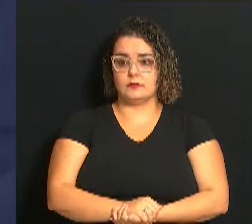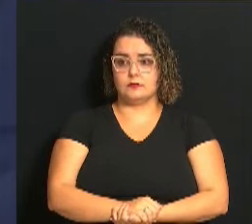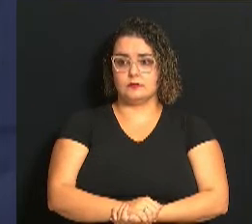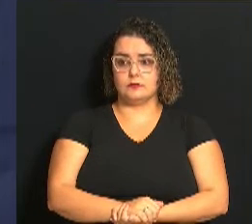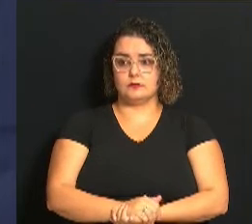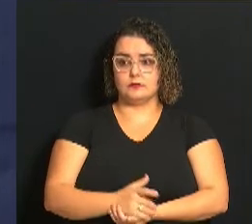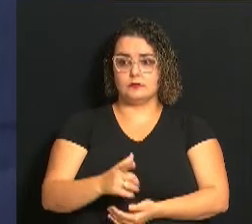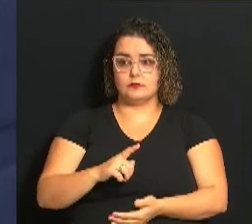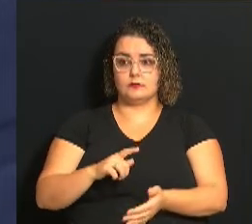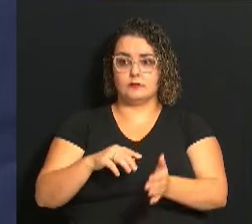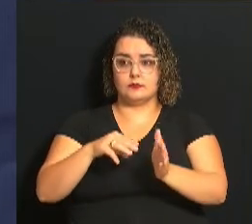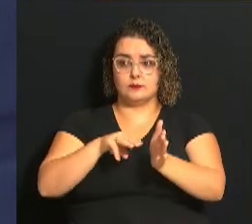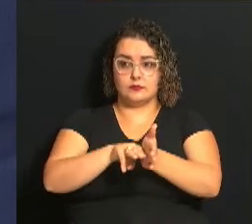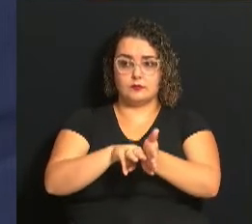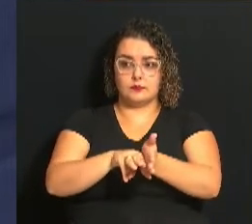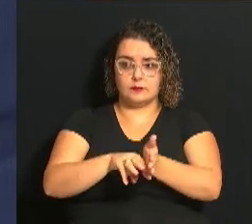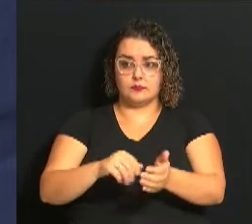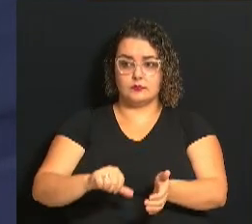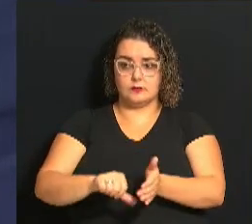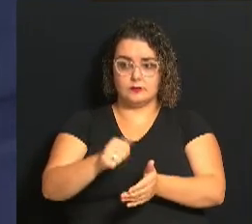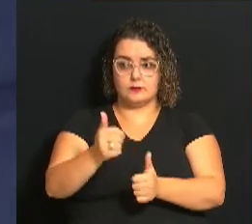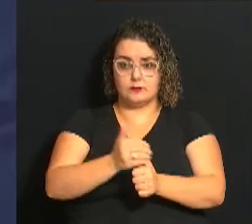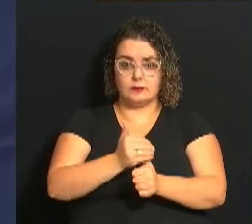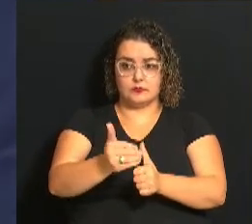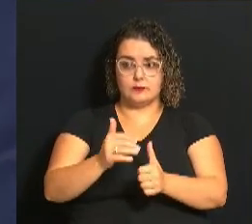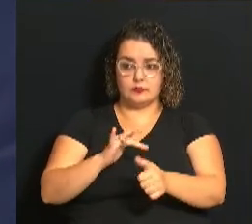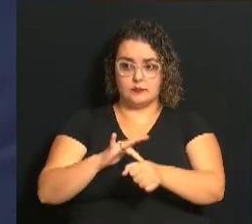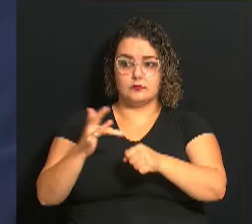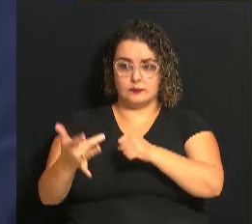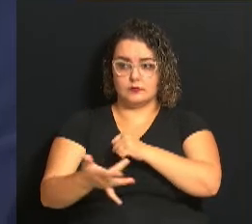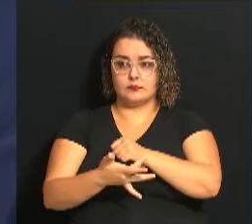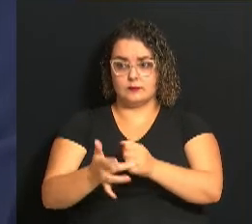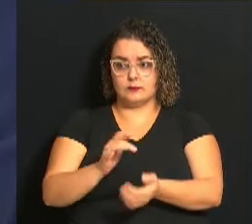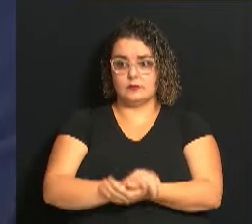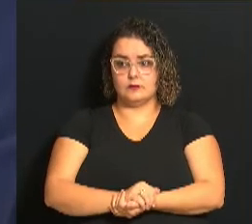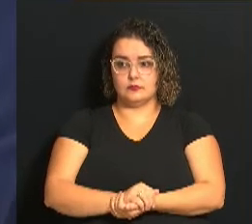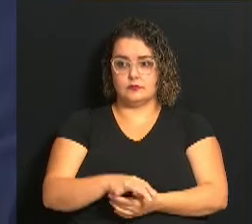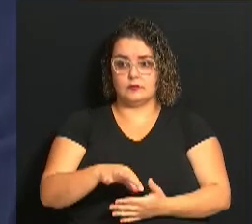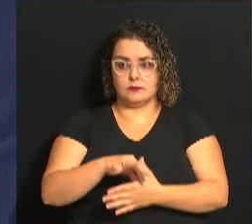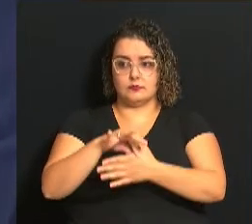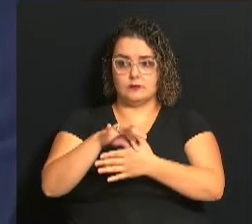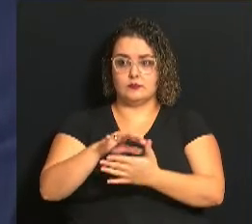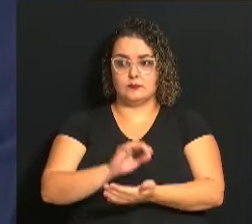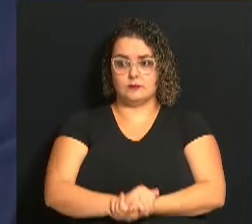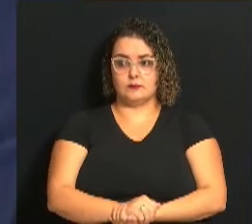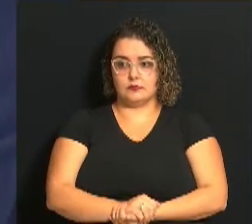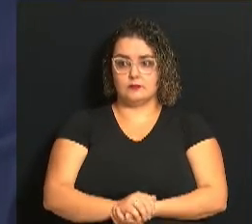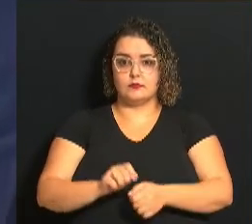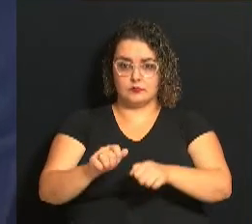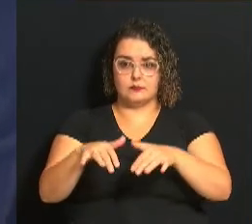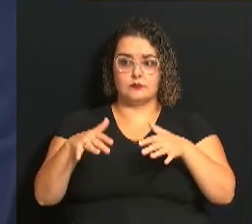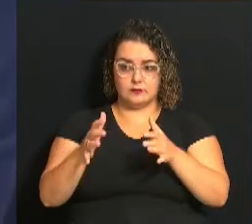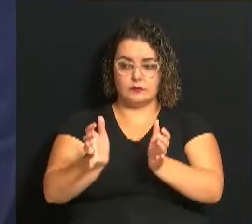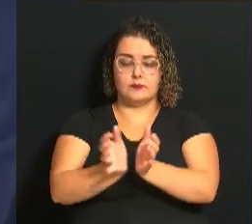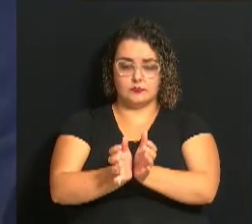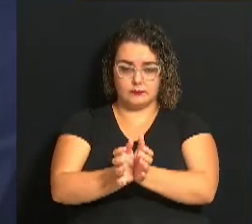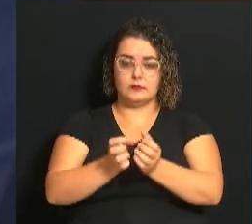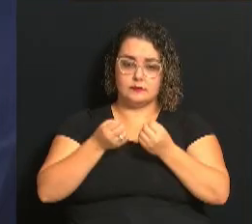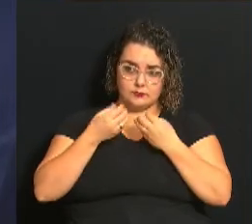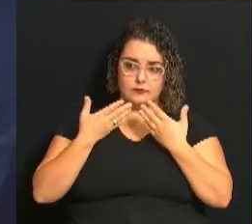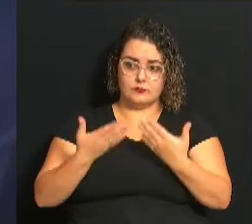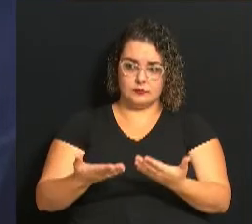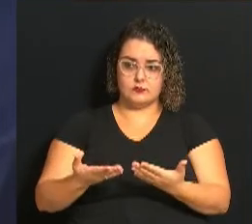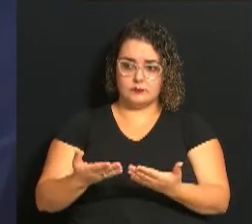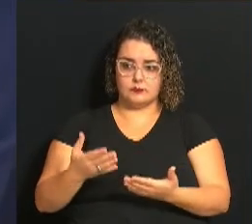acompanha sabe, meu primeiro mandato, mas eu venho das redes sociais. Então, líder, eu acho que uma sessão, uma comissão boa, ela deve ser